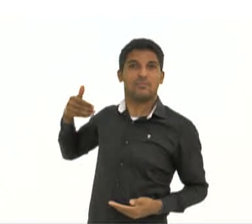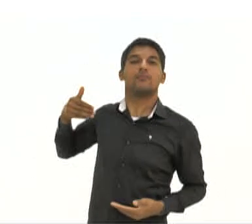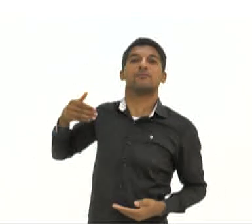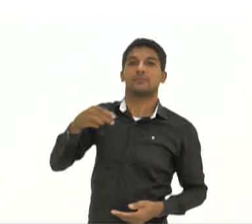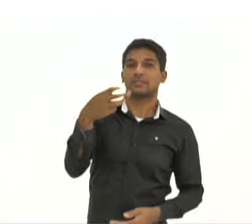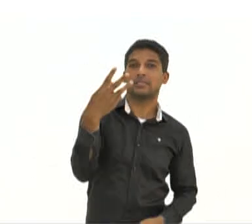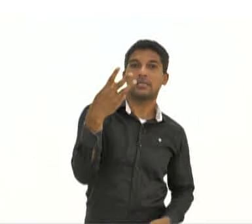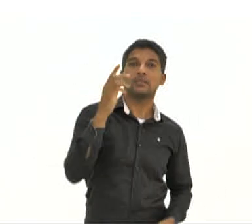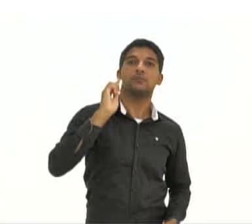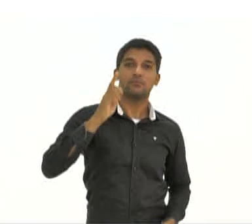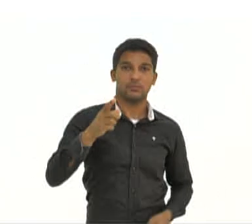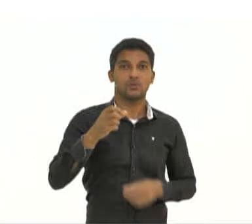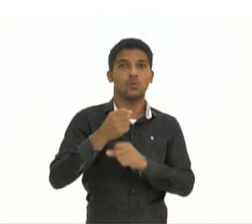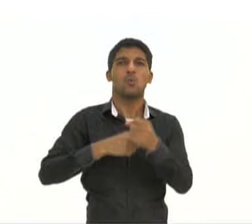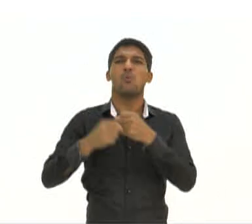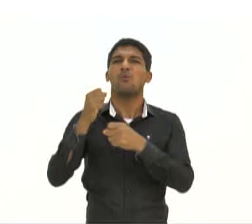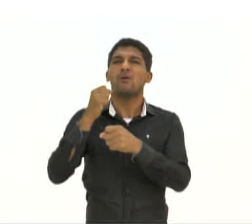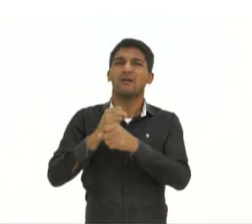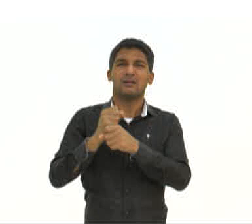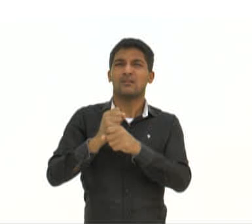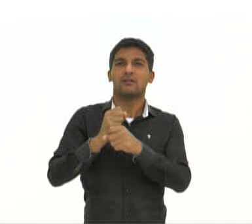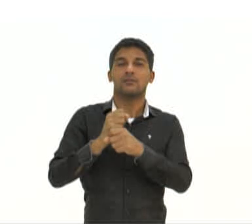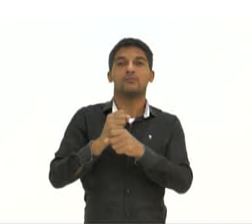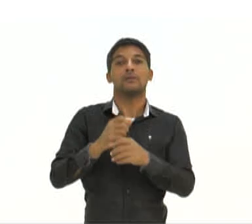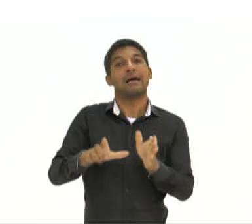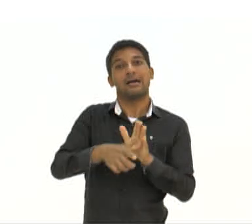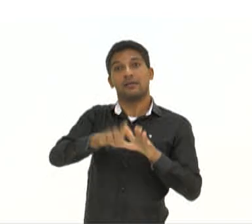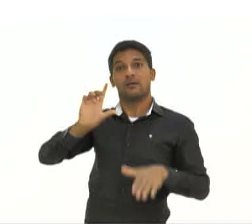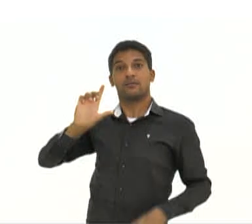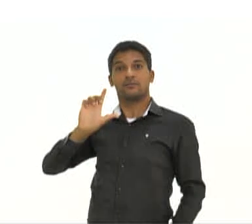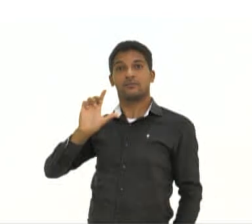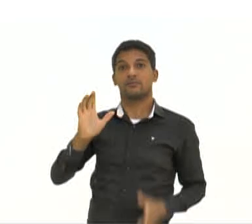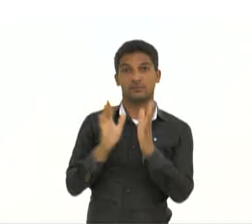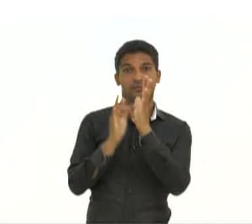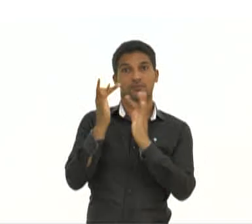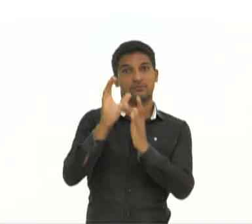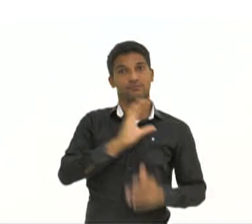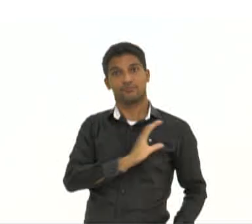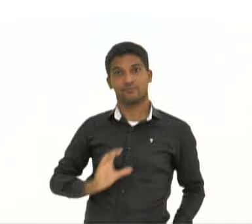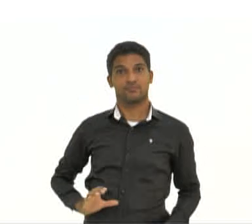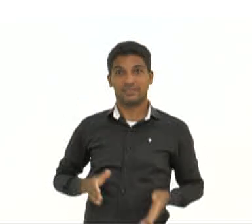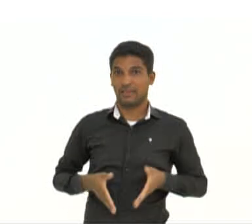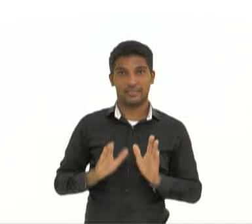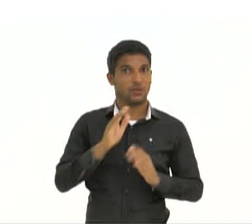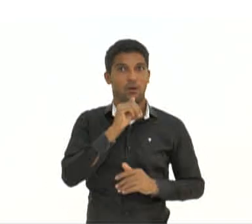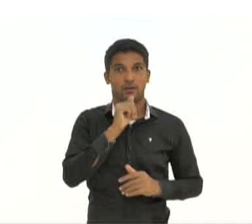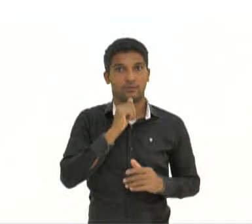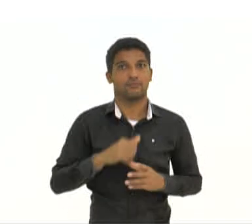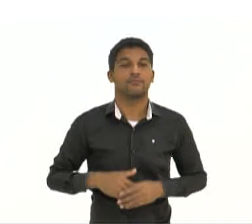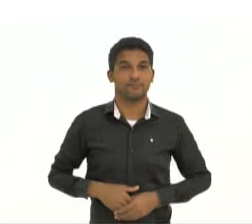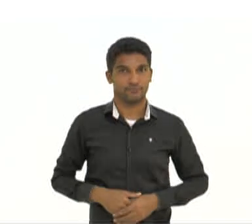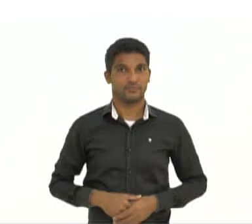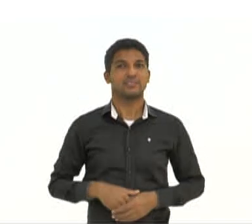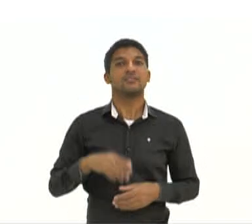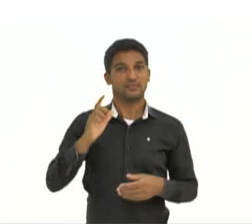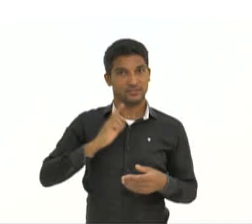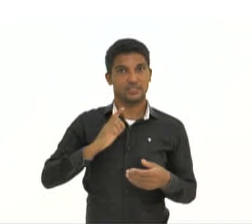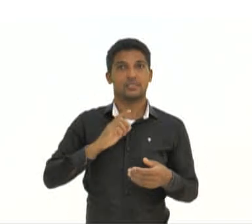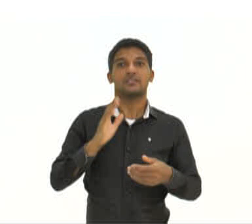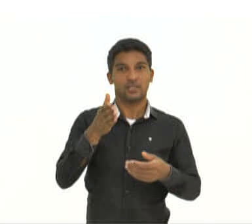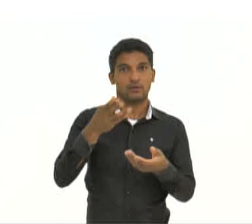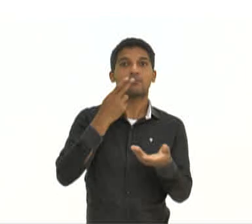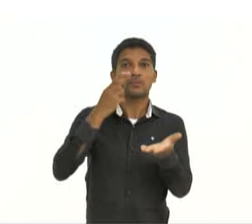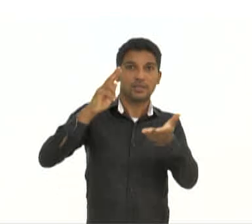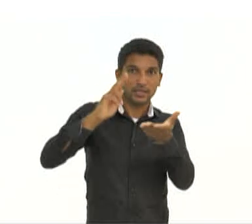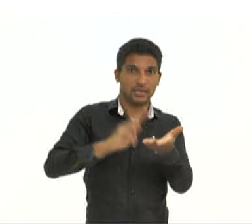nascer. Muitos anos depois, no século 2 a.C., em uma região na Turquia chamada de